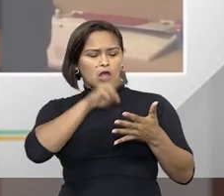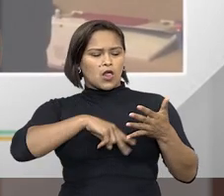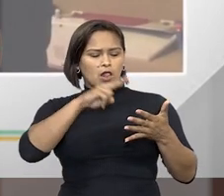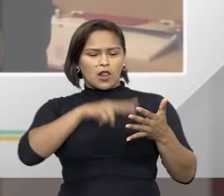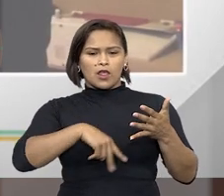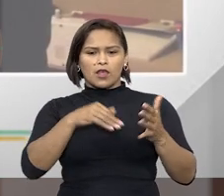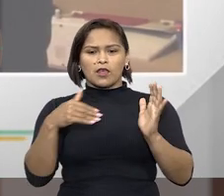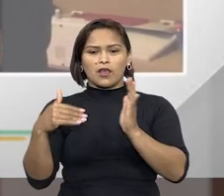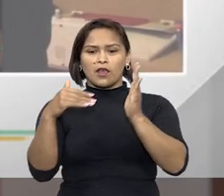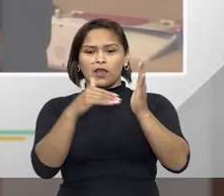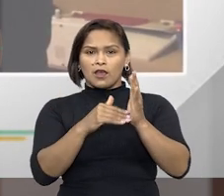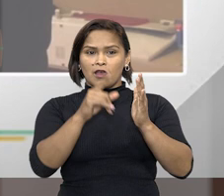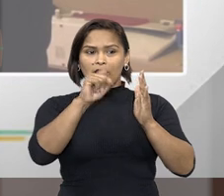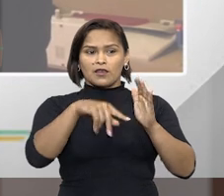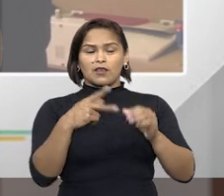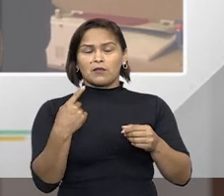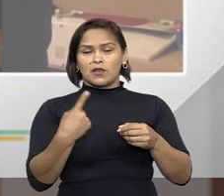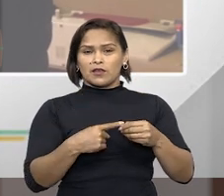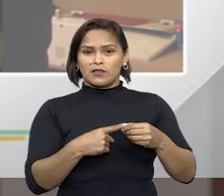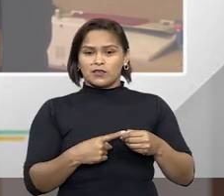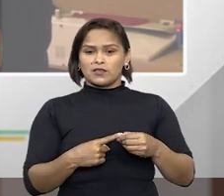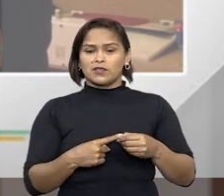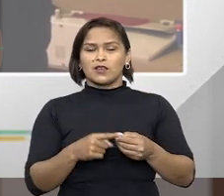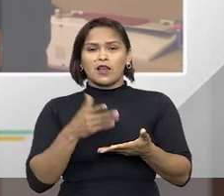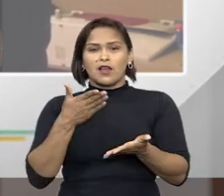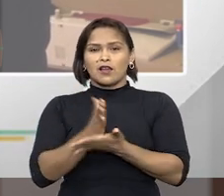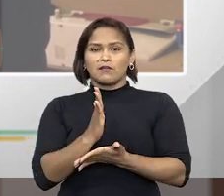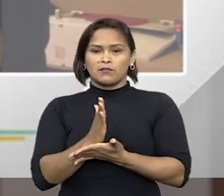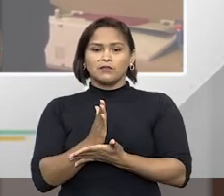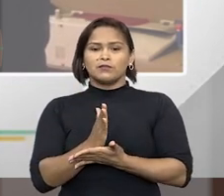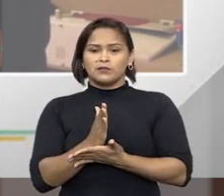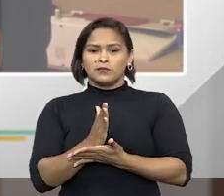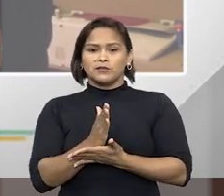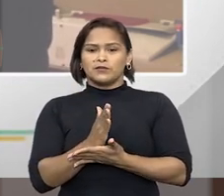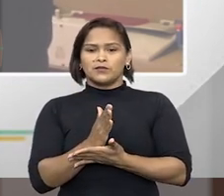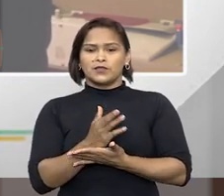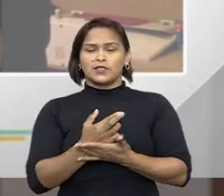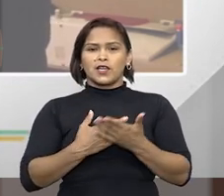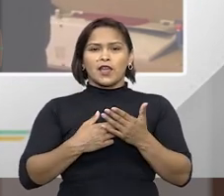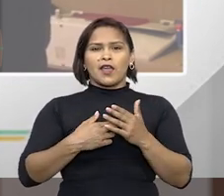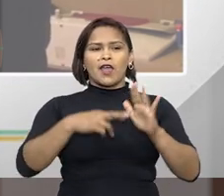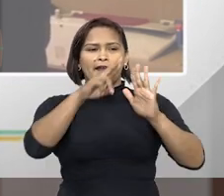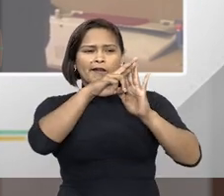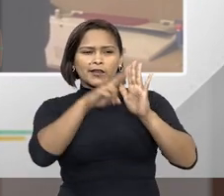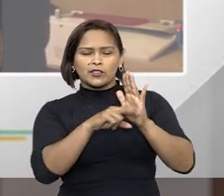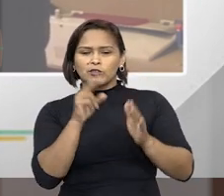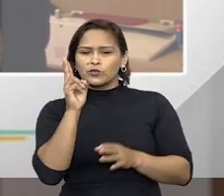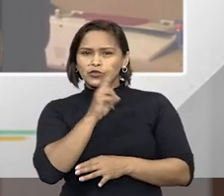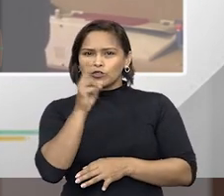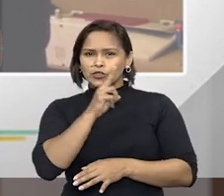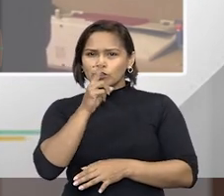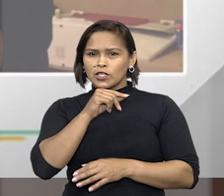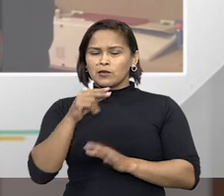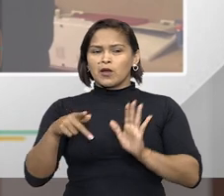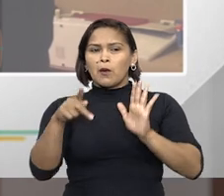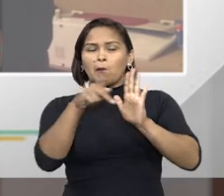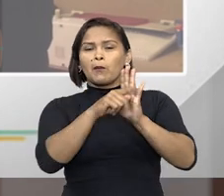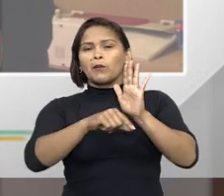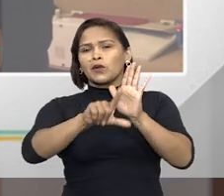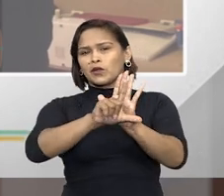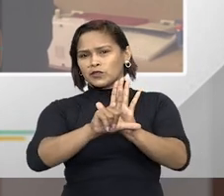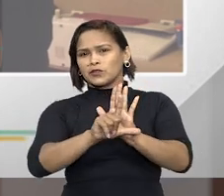local aprovou regime de urgência para um projeto de lei